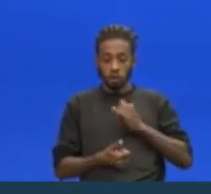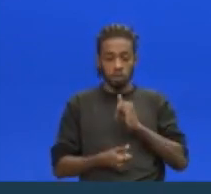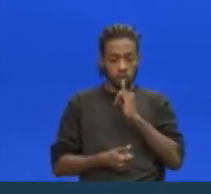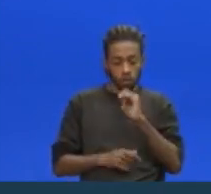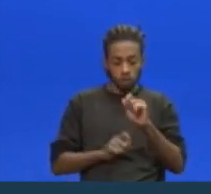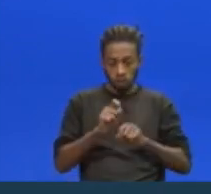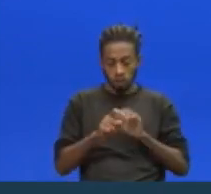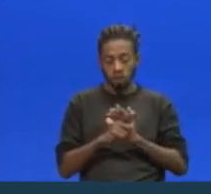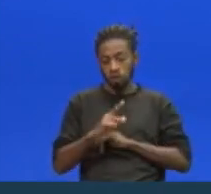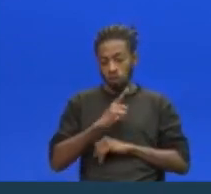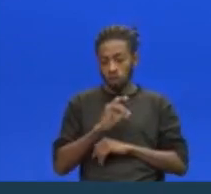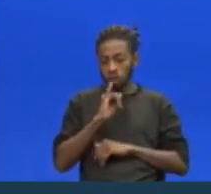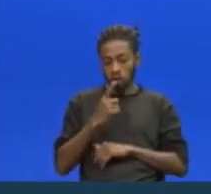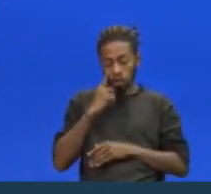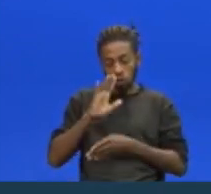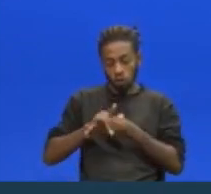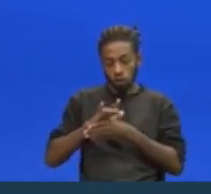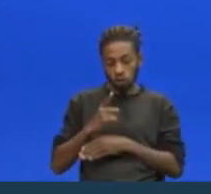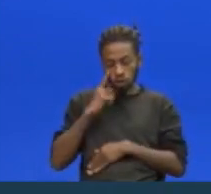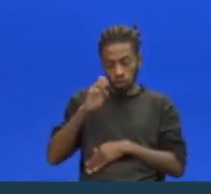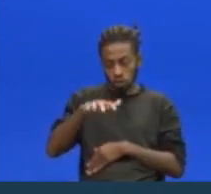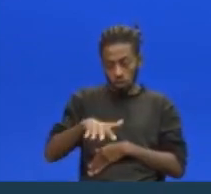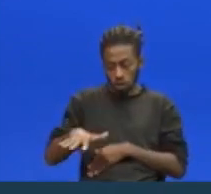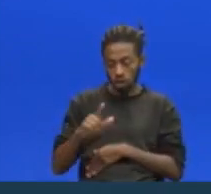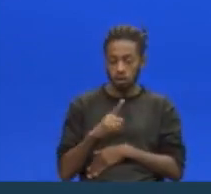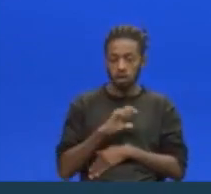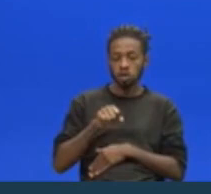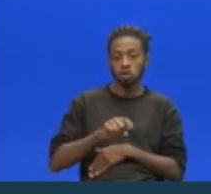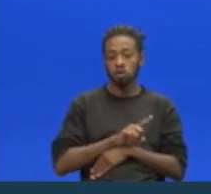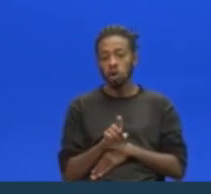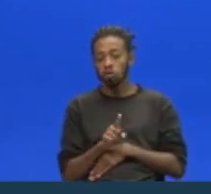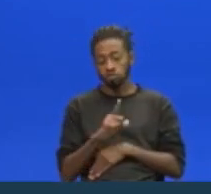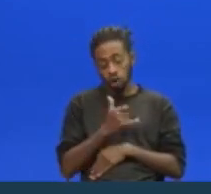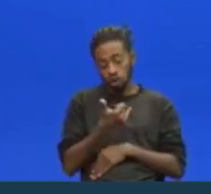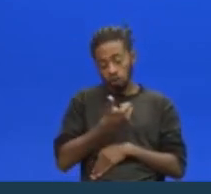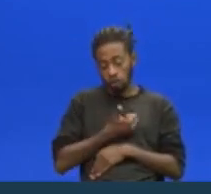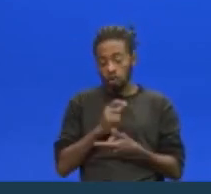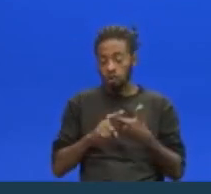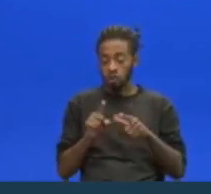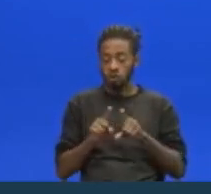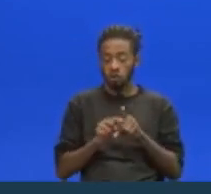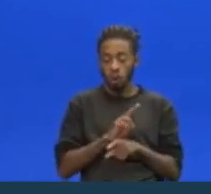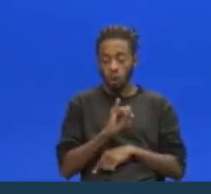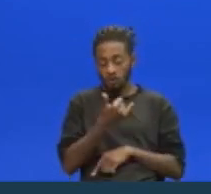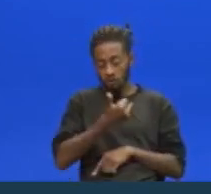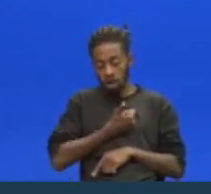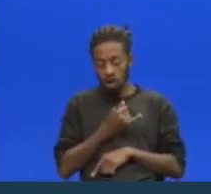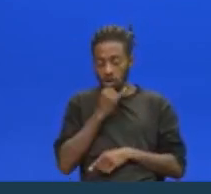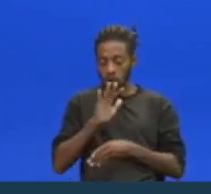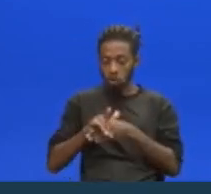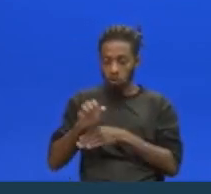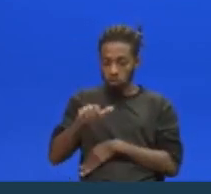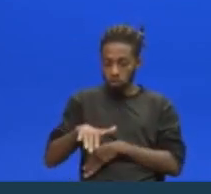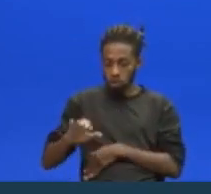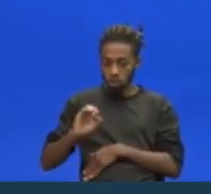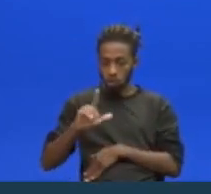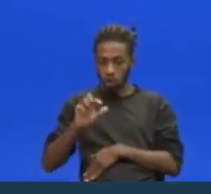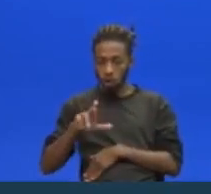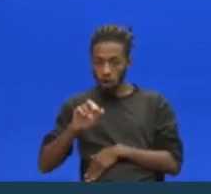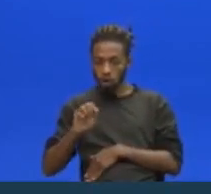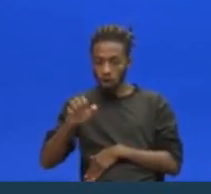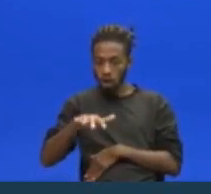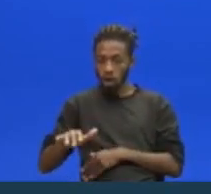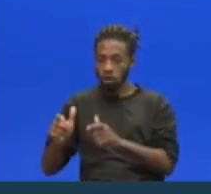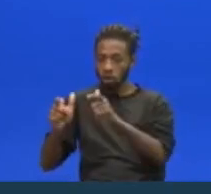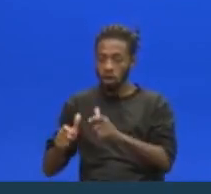se existe cólera numa determinada localidade. Eles dizem para mim, por exemplo, se a cólera naquela determinada localidade,